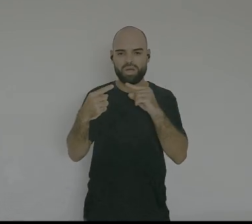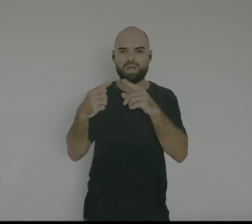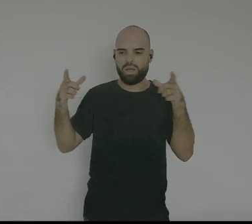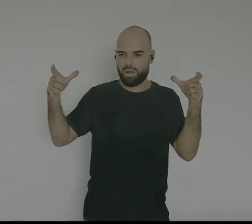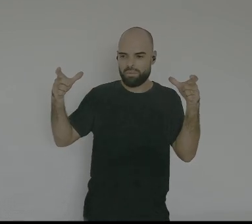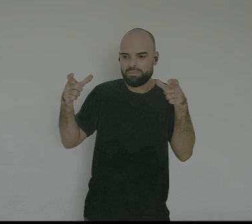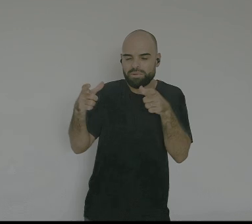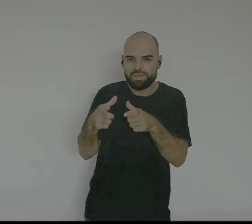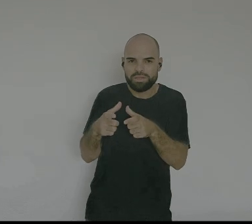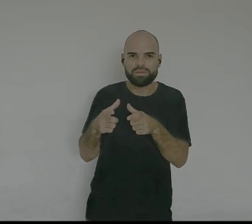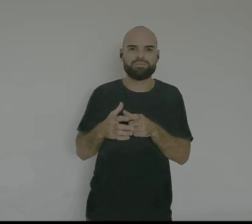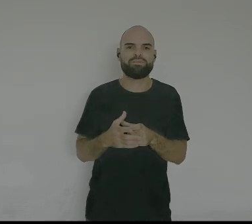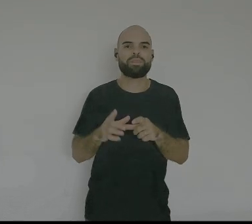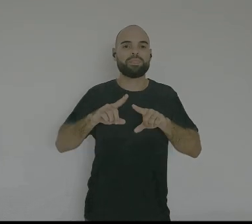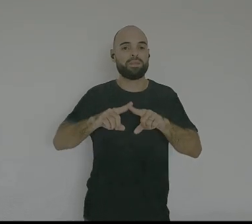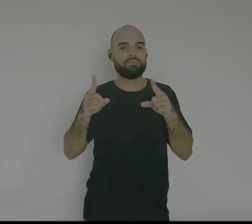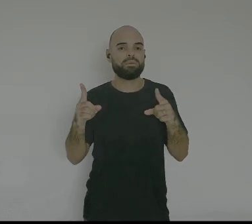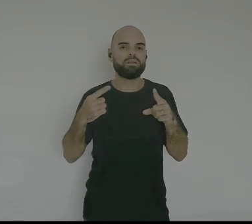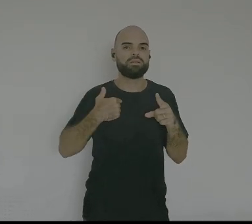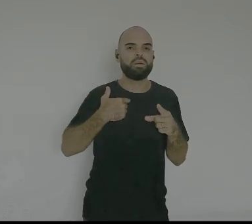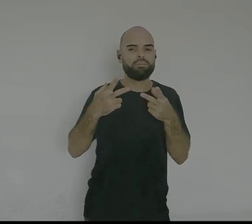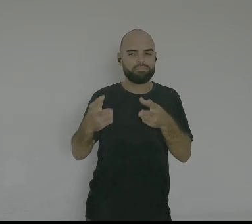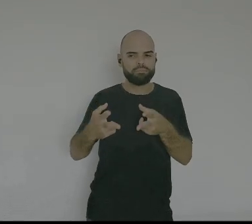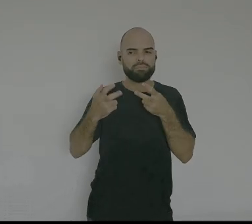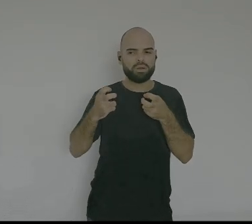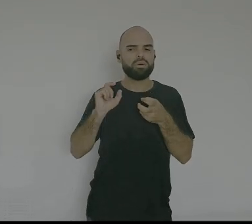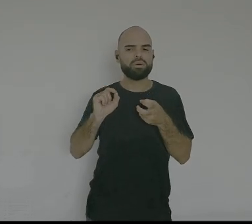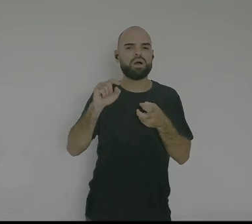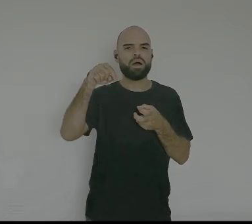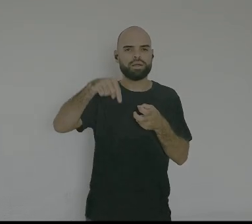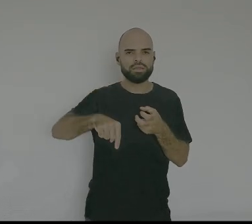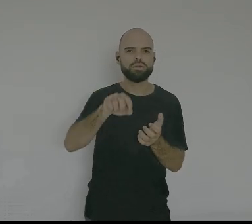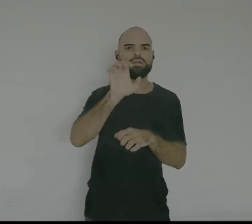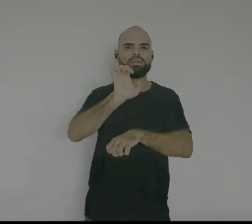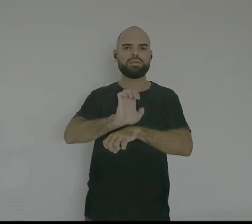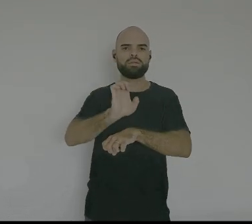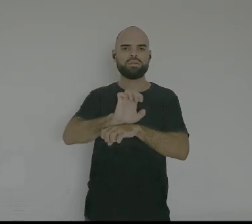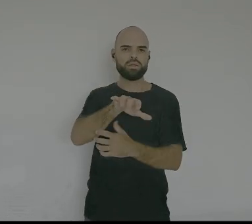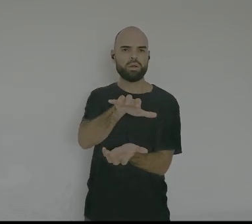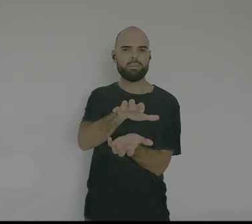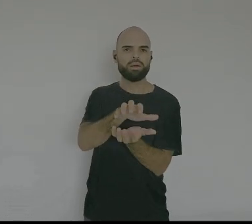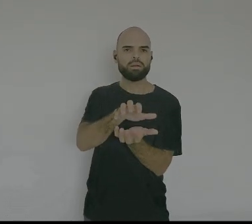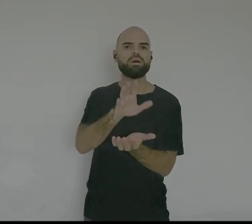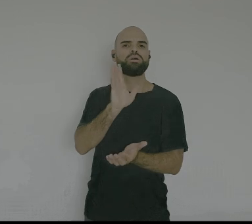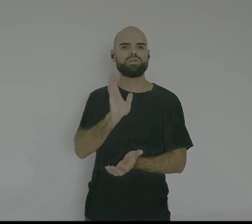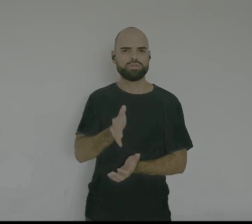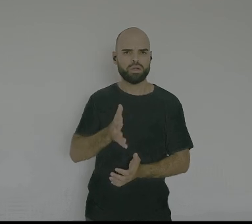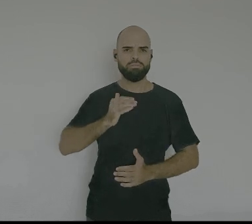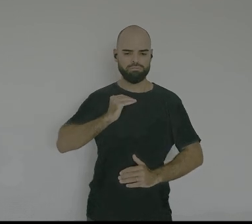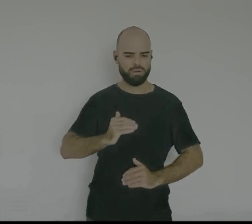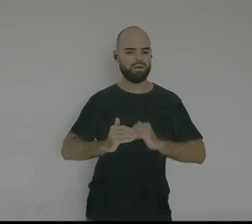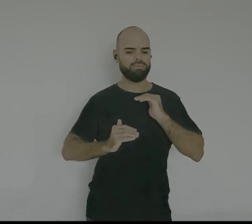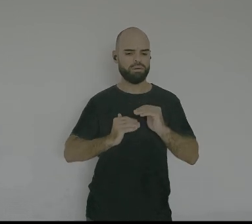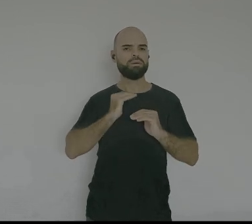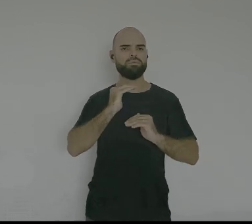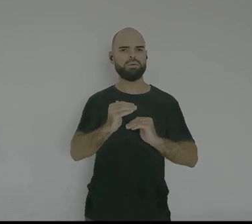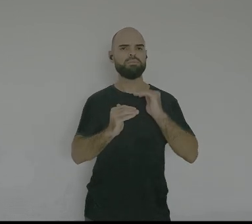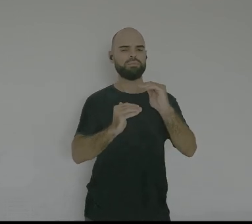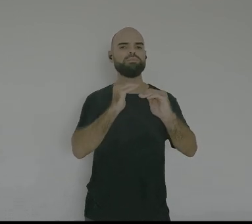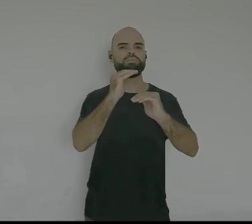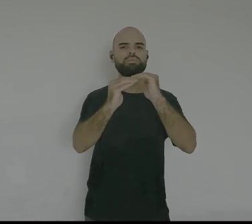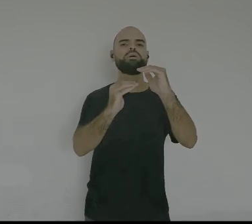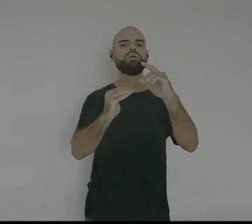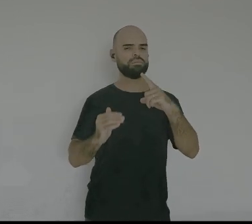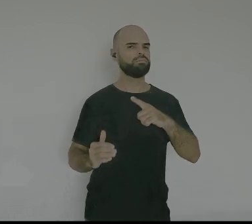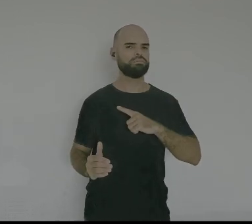trabalhar com essa região ou micro-região, mas ainda eu vejo que Pernambuco avançou